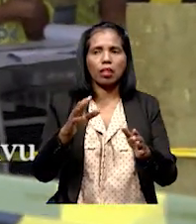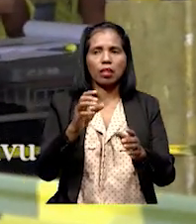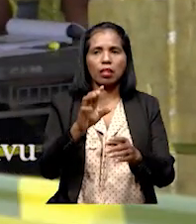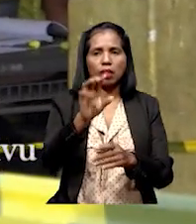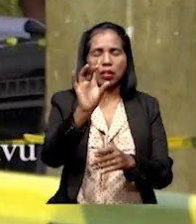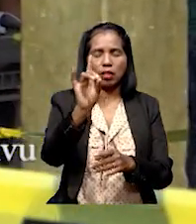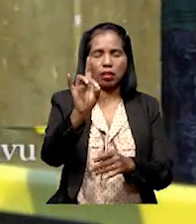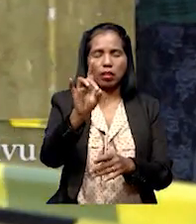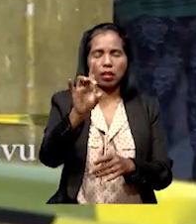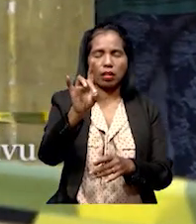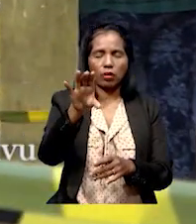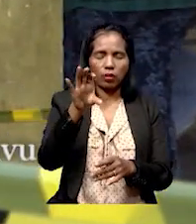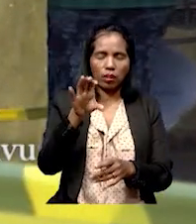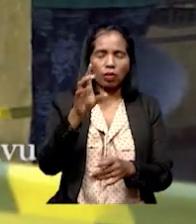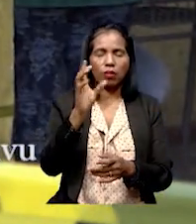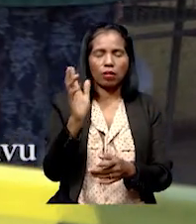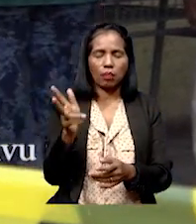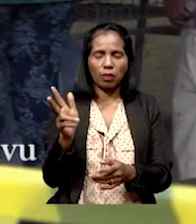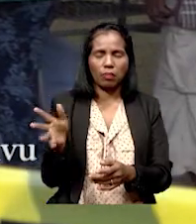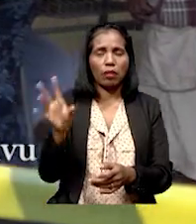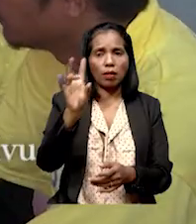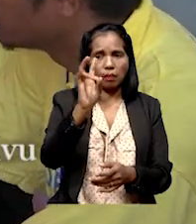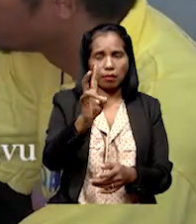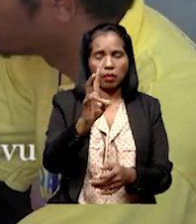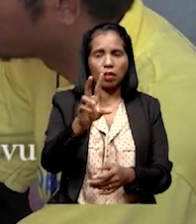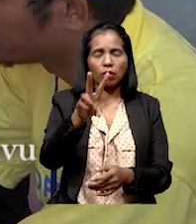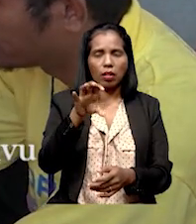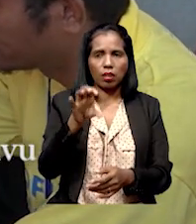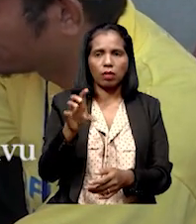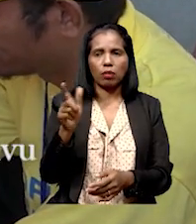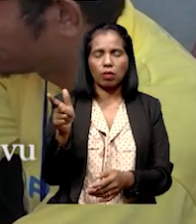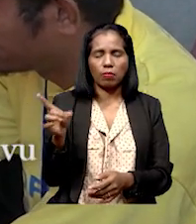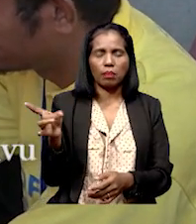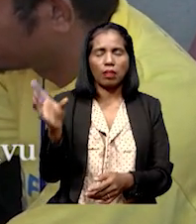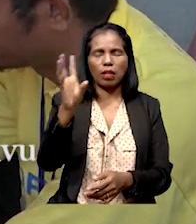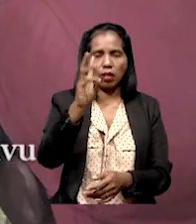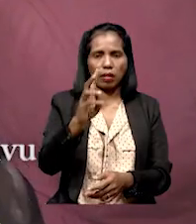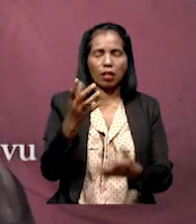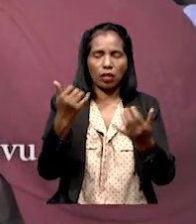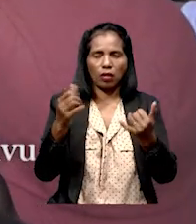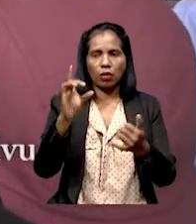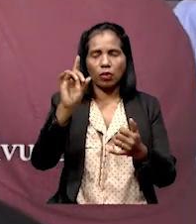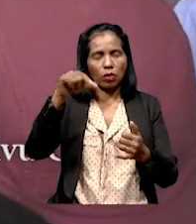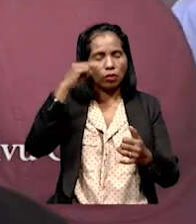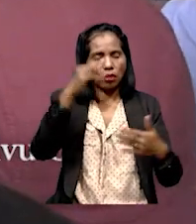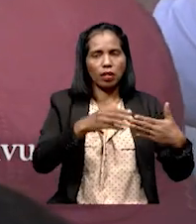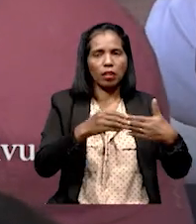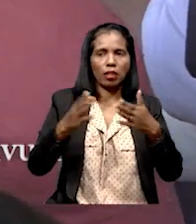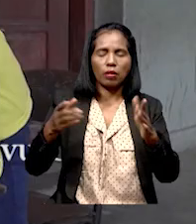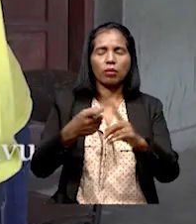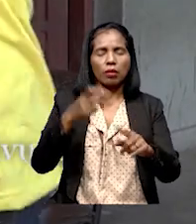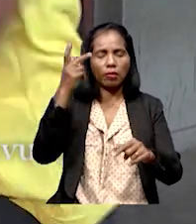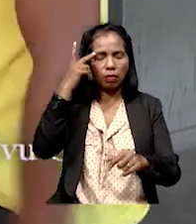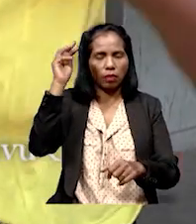atus hitu walunulo restringhat atus rua walunulo restringen. Além de oitavo governo neve lidera husi primeiro